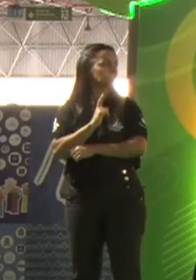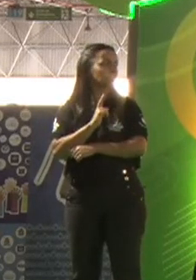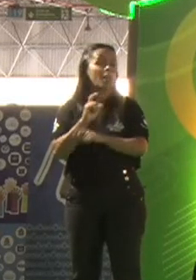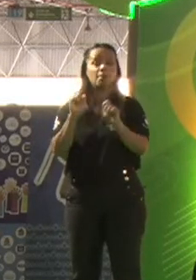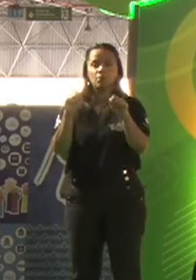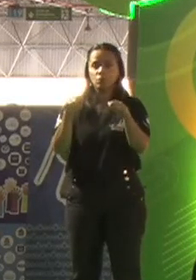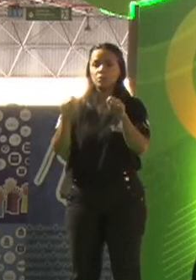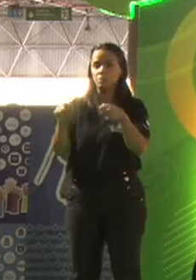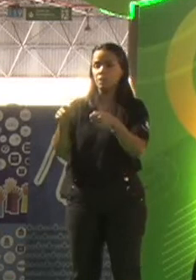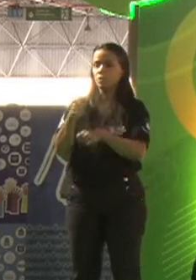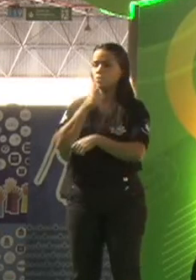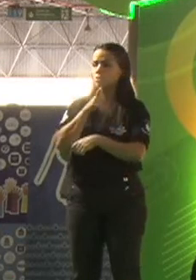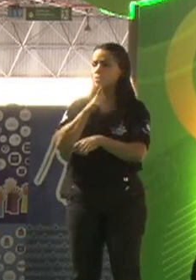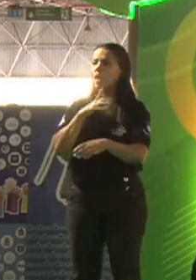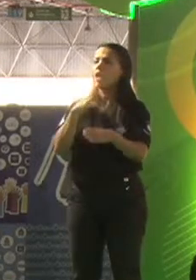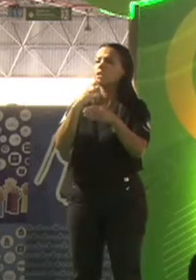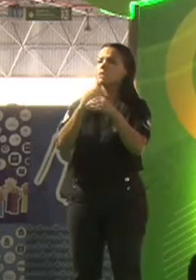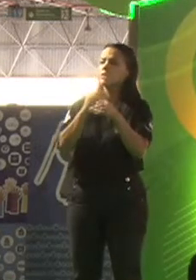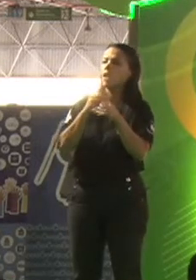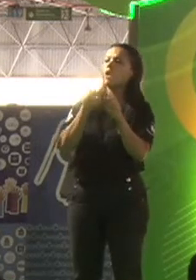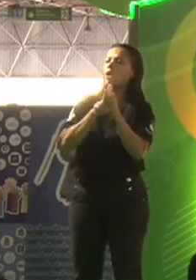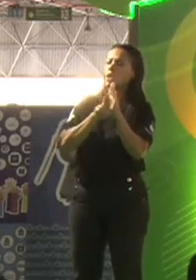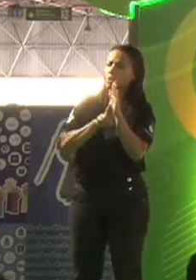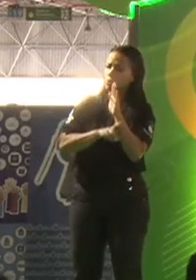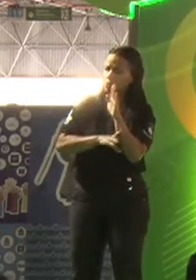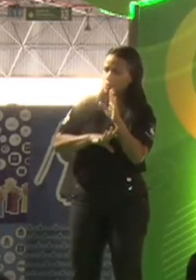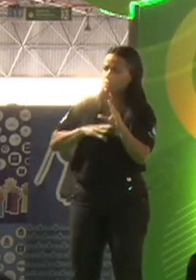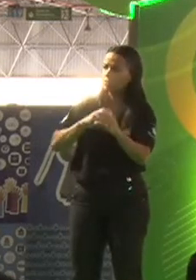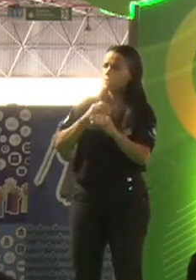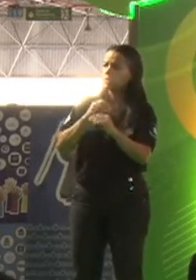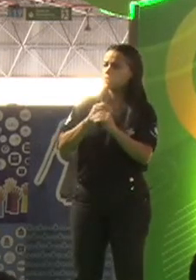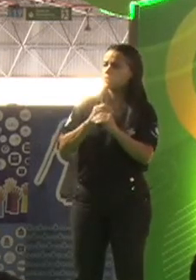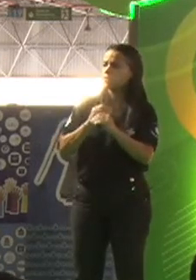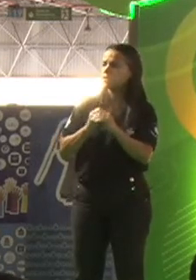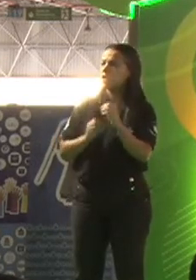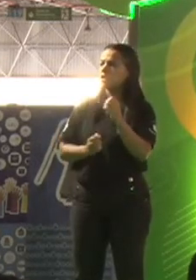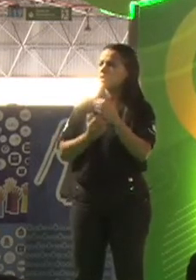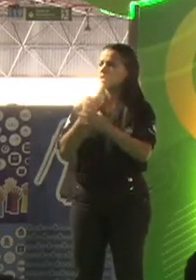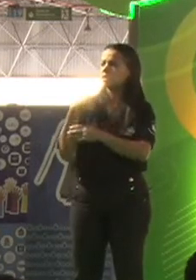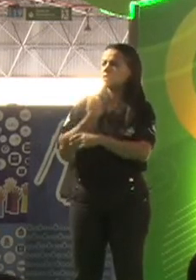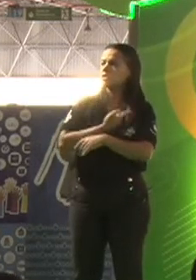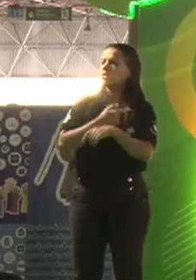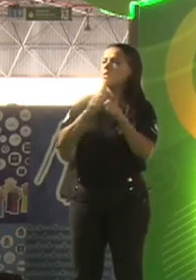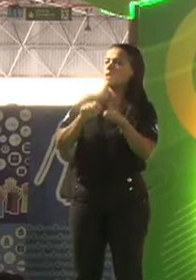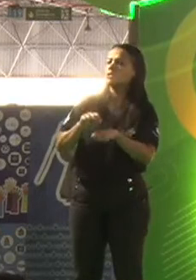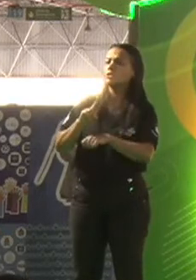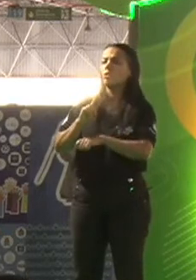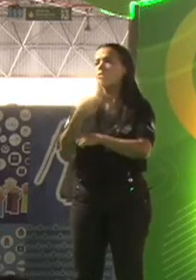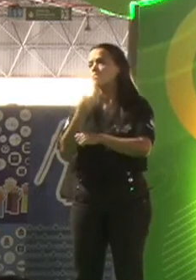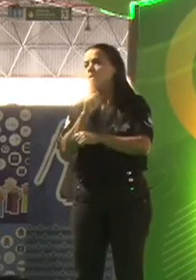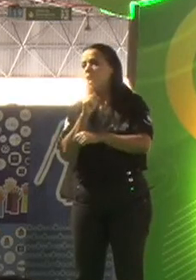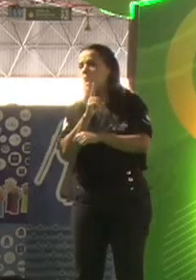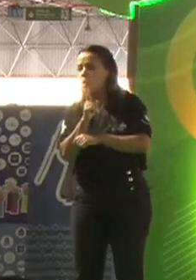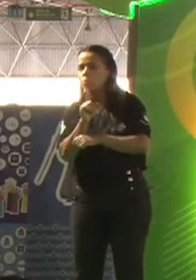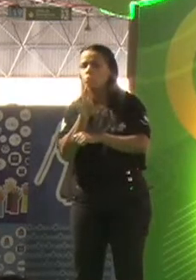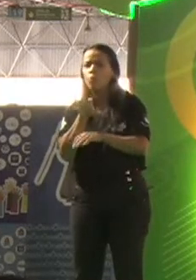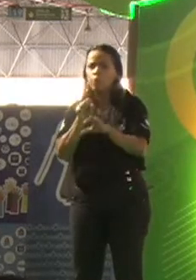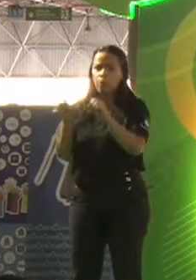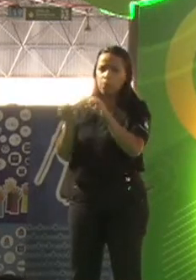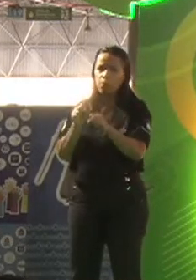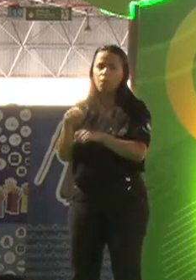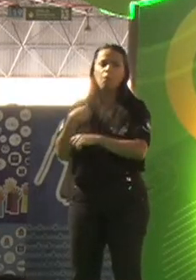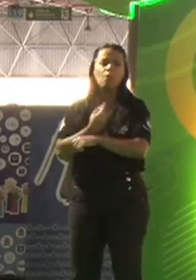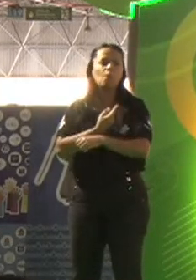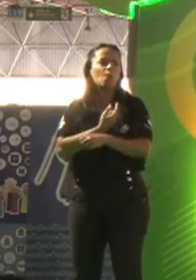a possibilidade está adicionando esses recursos e os critérios sobre o que a gente pode ou não pode coletar como o comunico falou